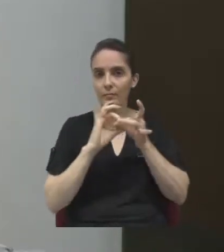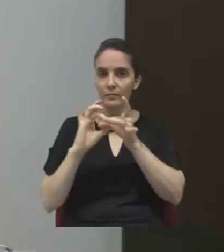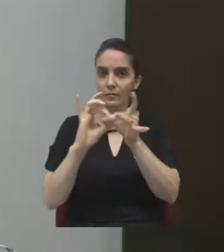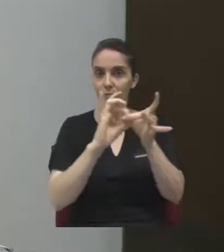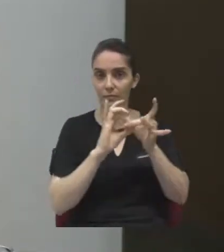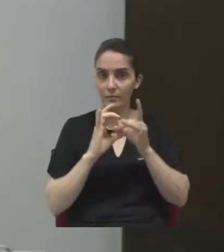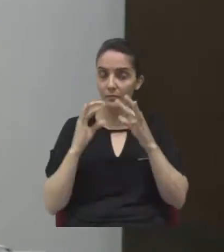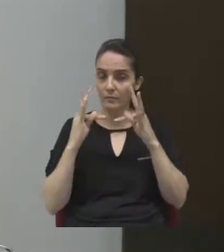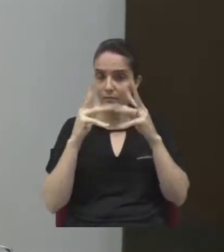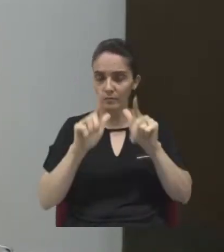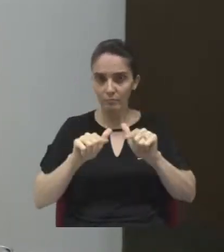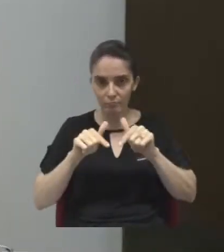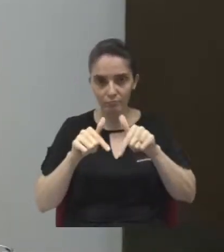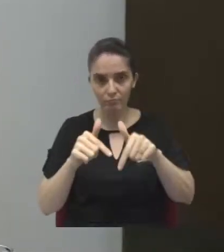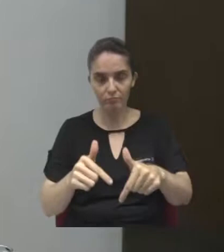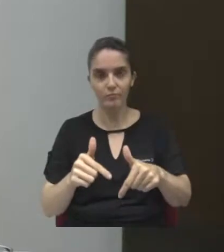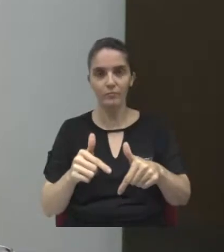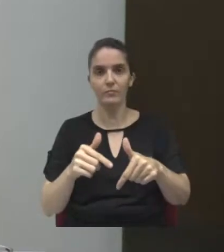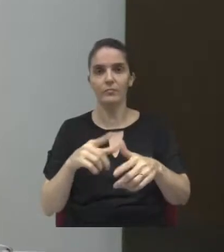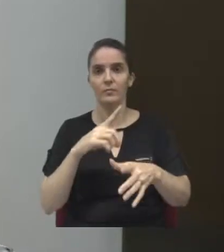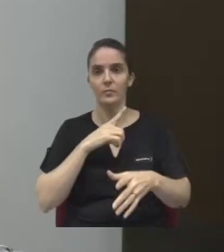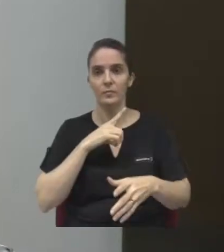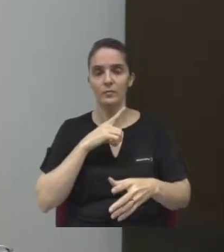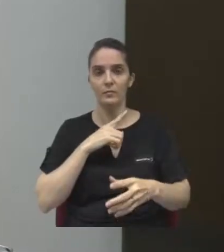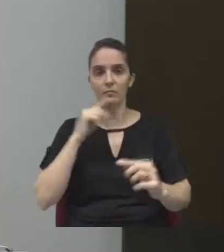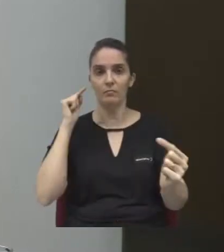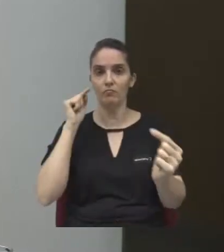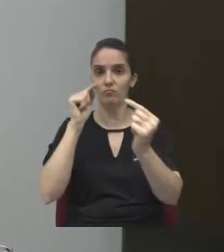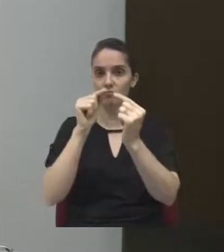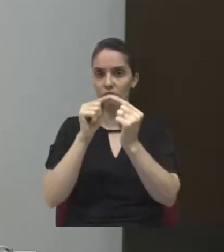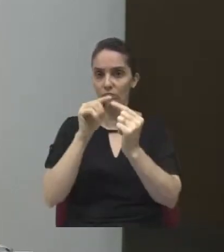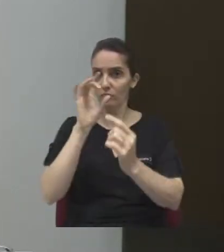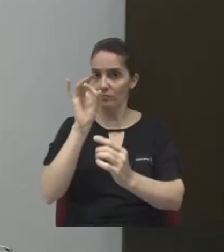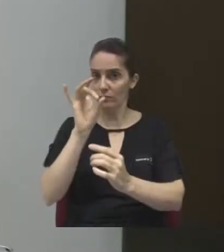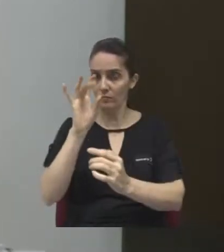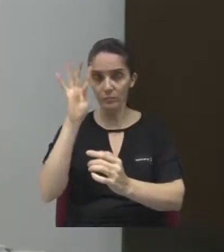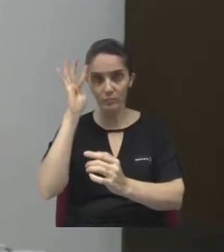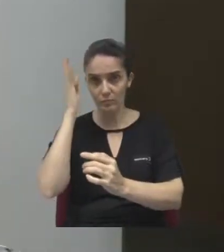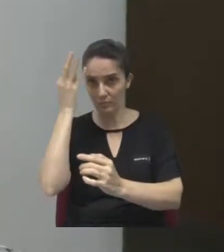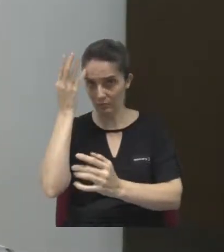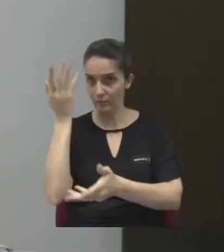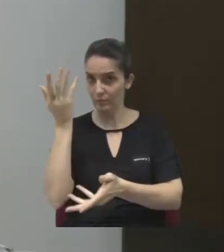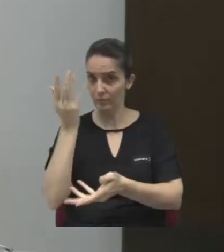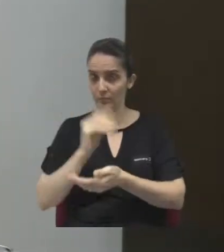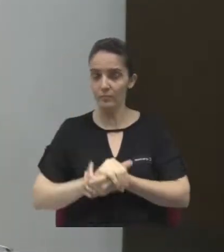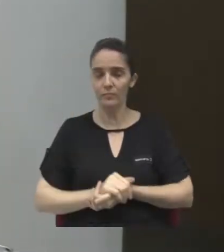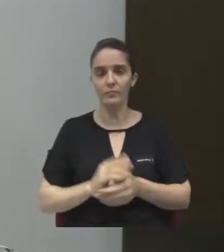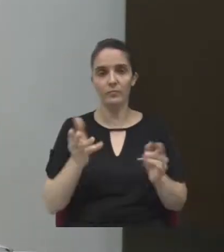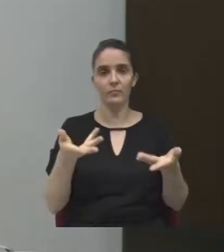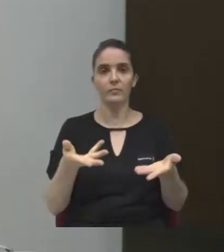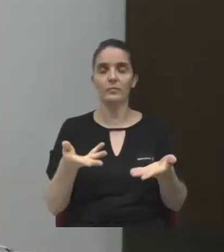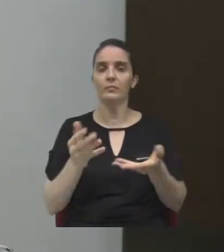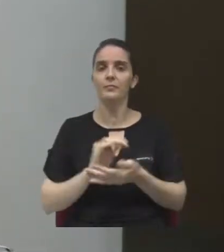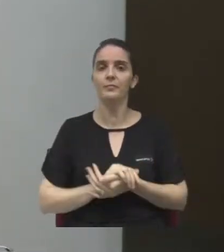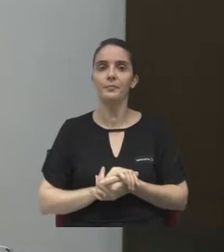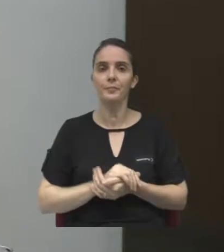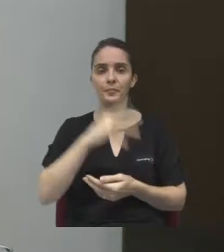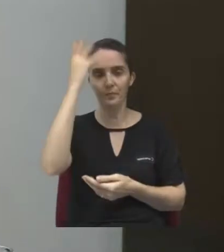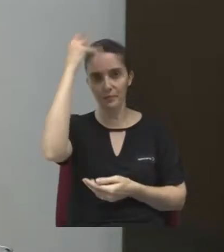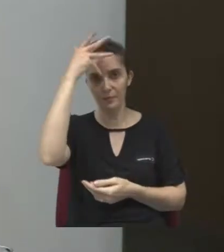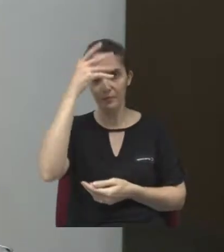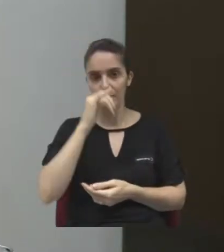esforços para que a gente possa chegar a uma solução. Então, nesse ponto, já falo a todos